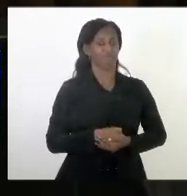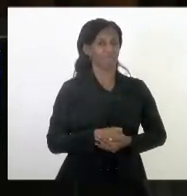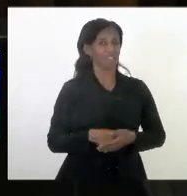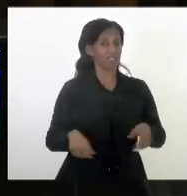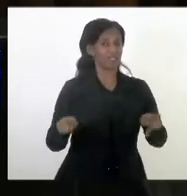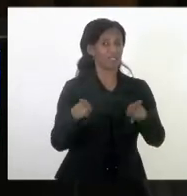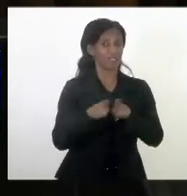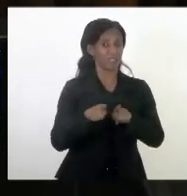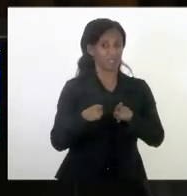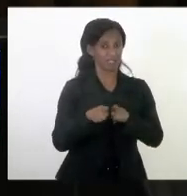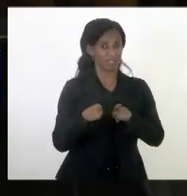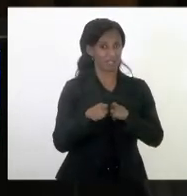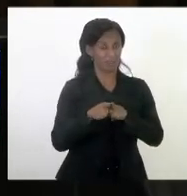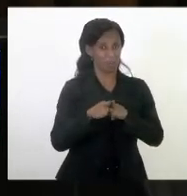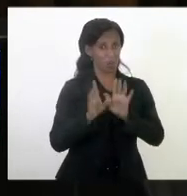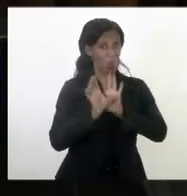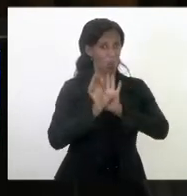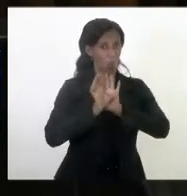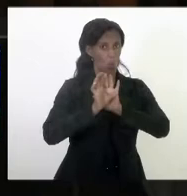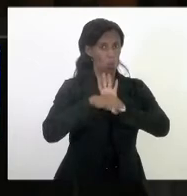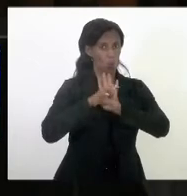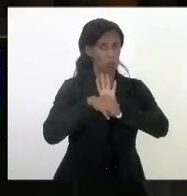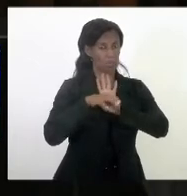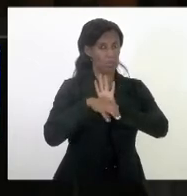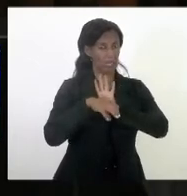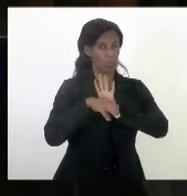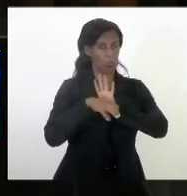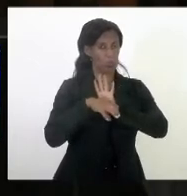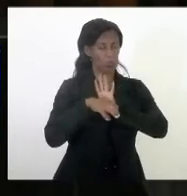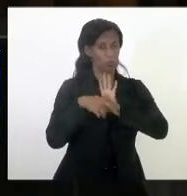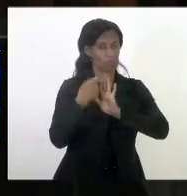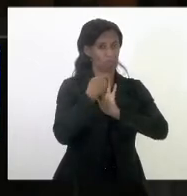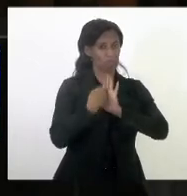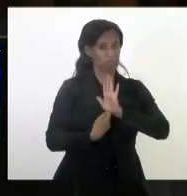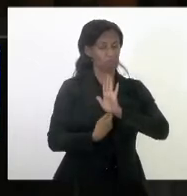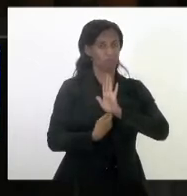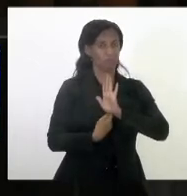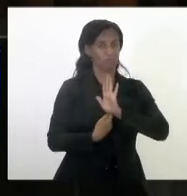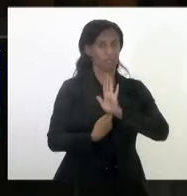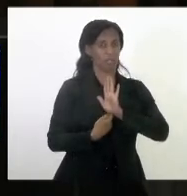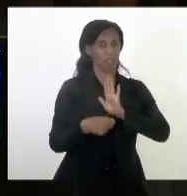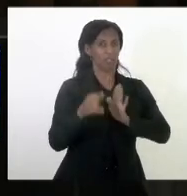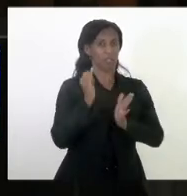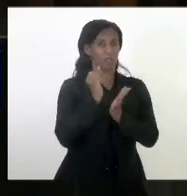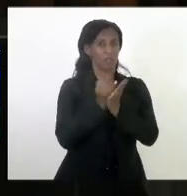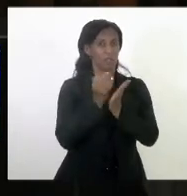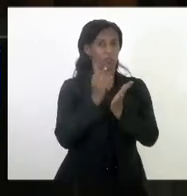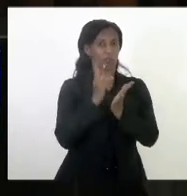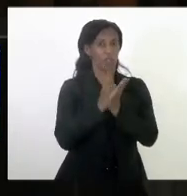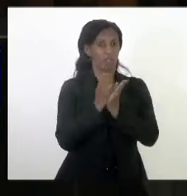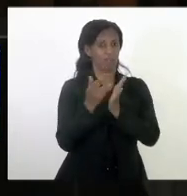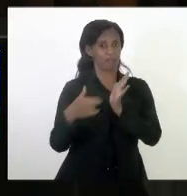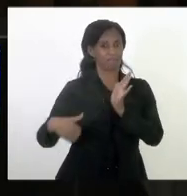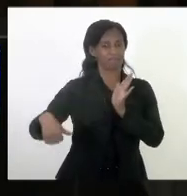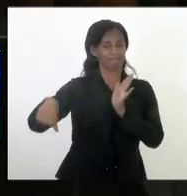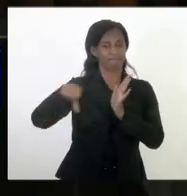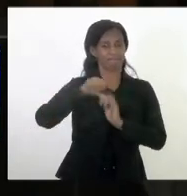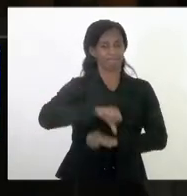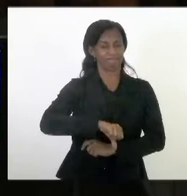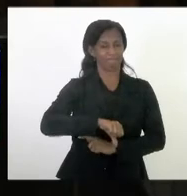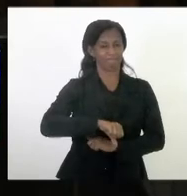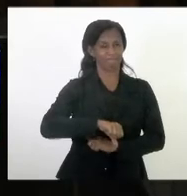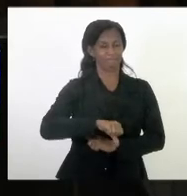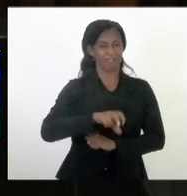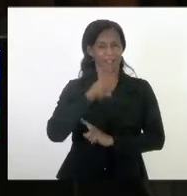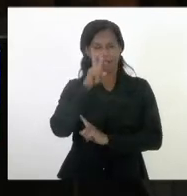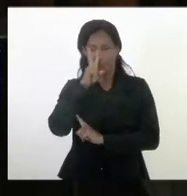ele desenvolveu um conceito de imposto de renda negativo. O que isso significa? Aquela força de